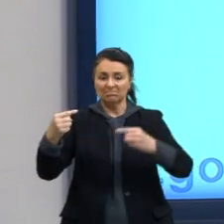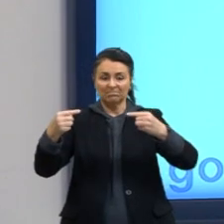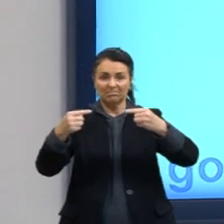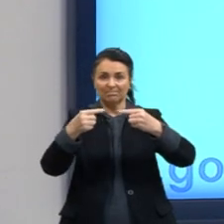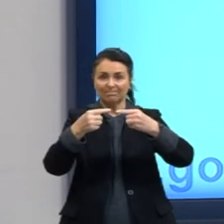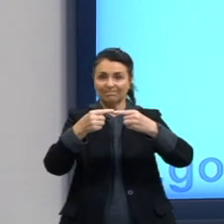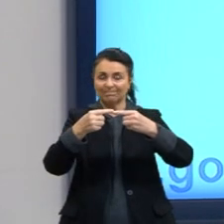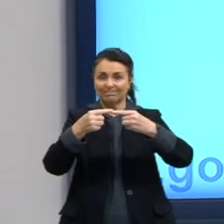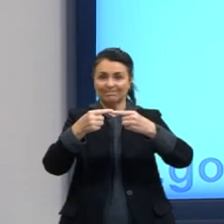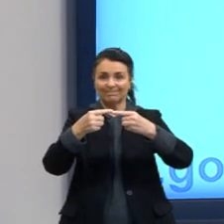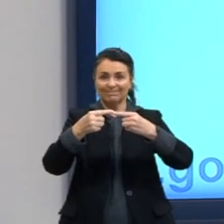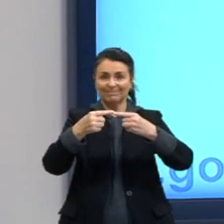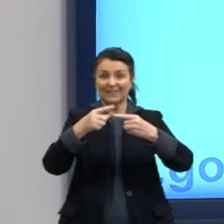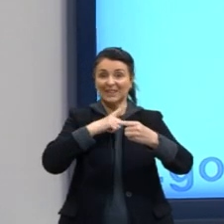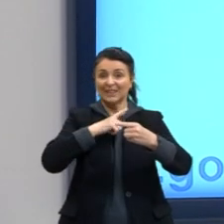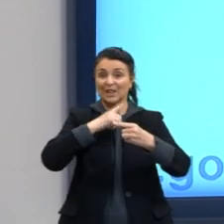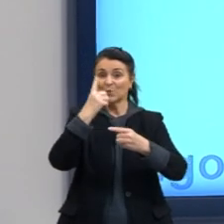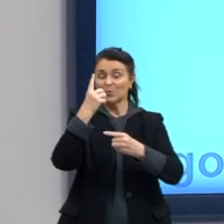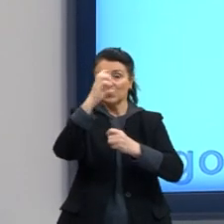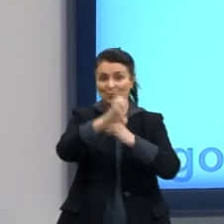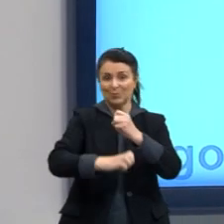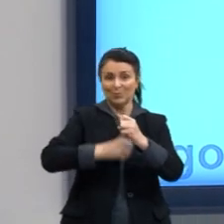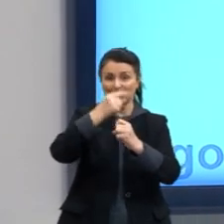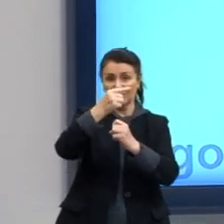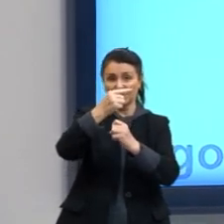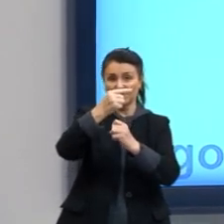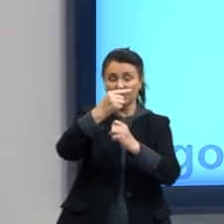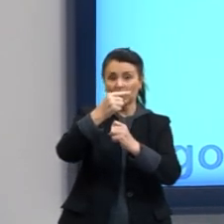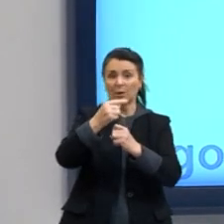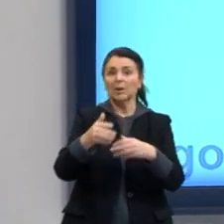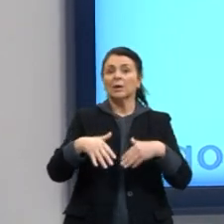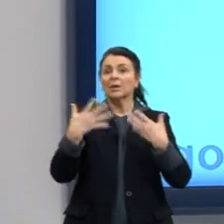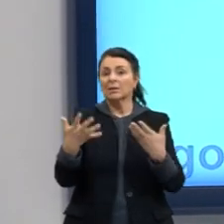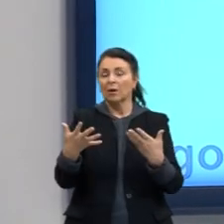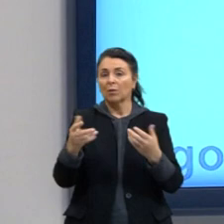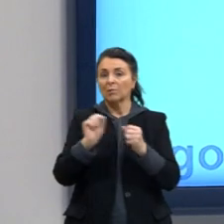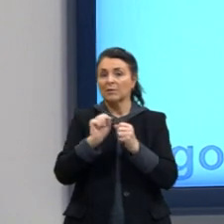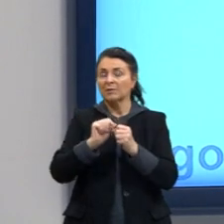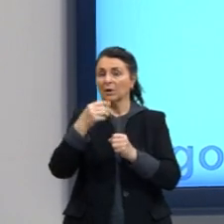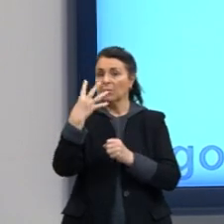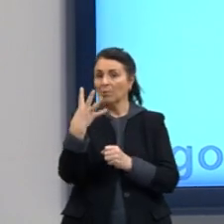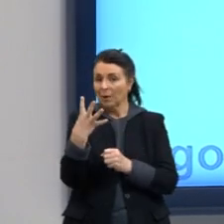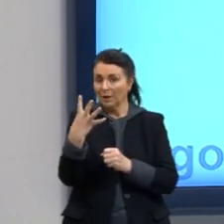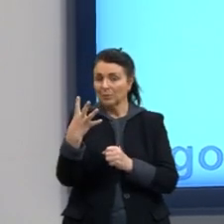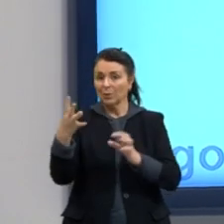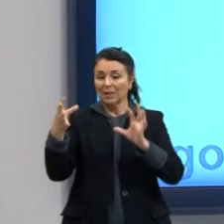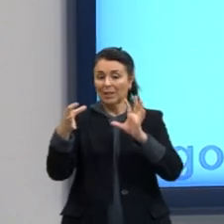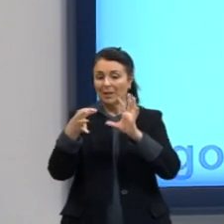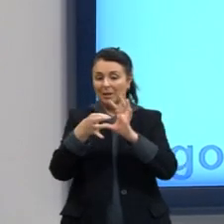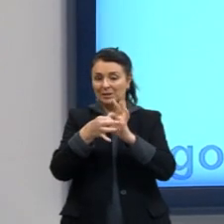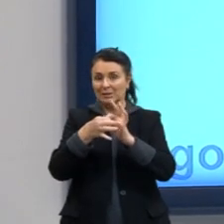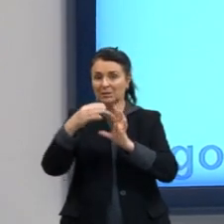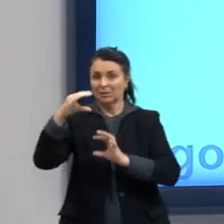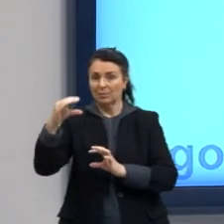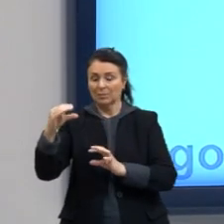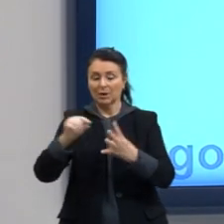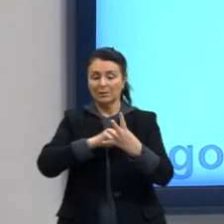Ele só pode fazer uma ligação então para suprir essas quatro ligações do carbono eu ligo